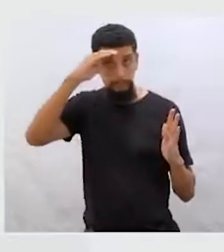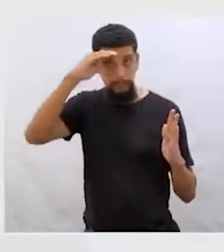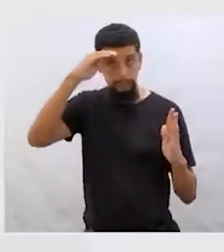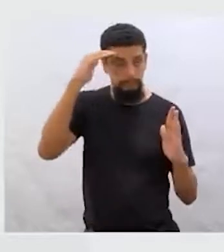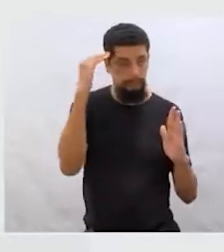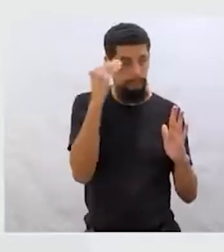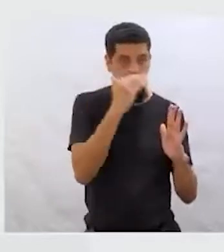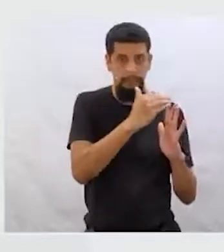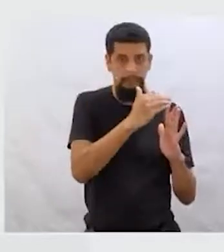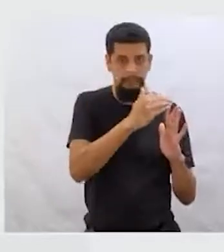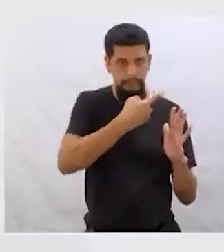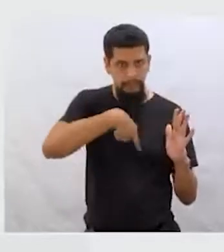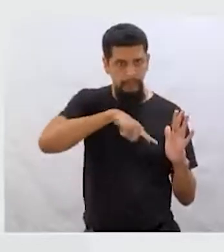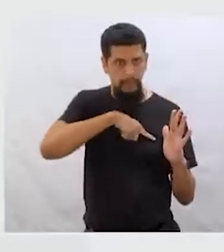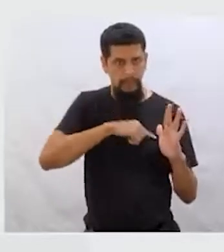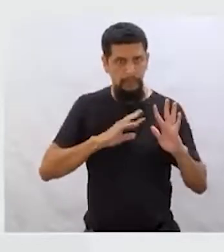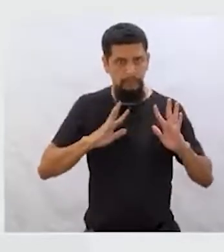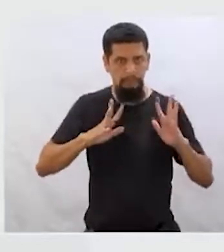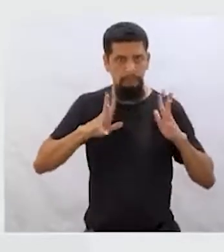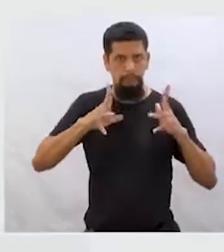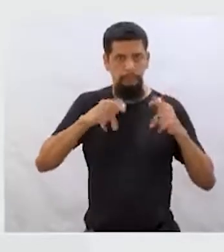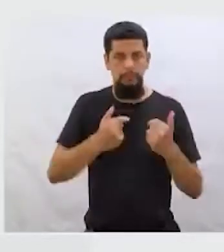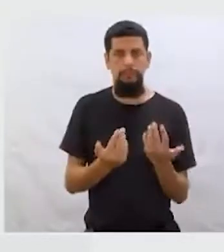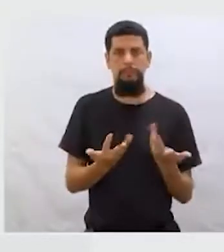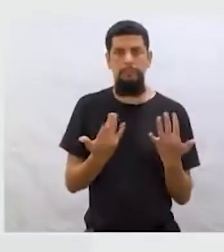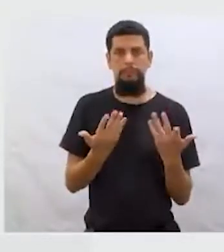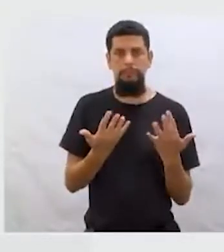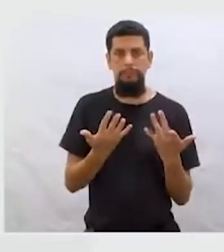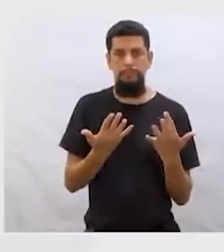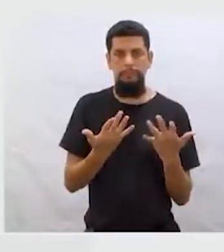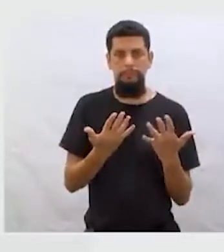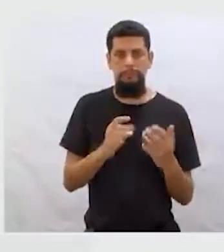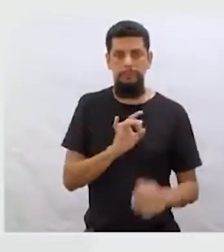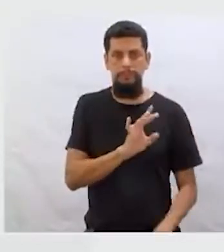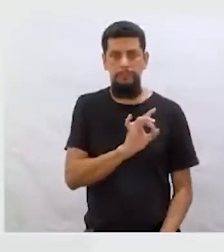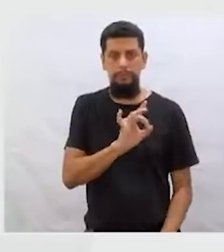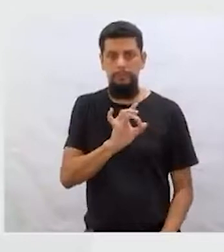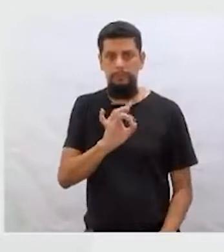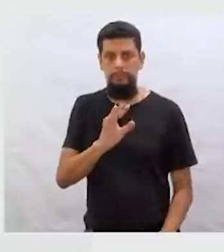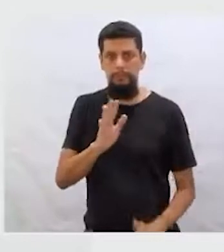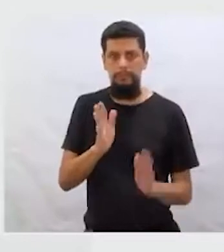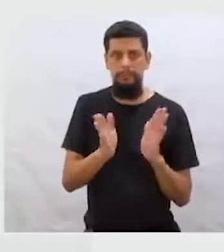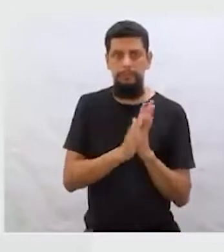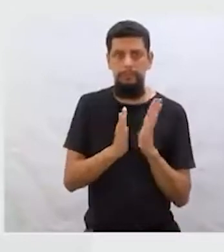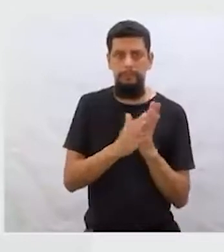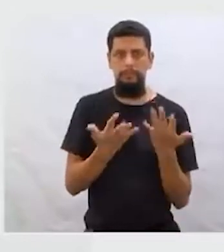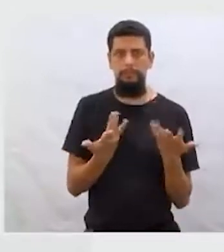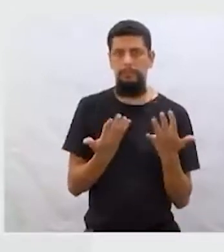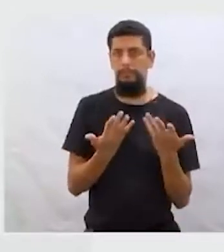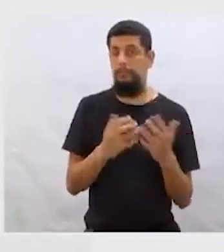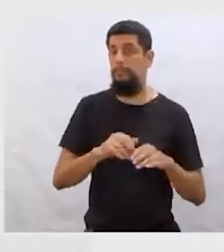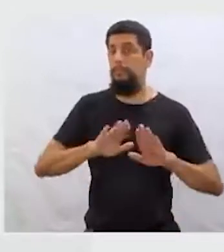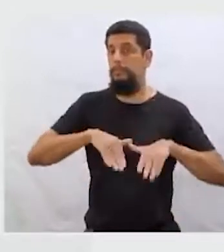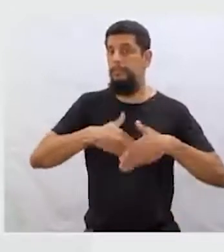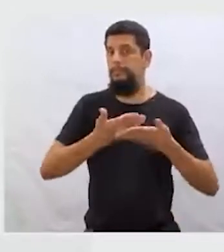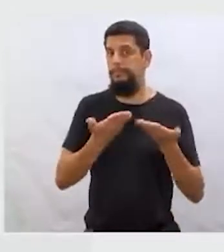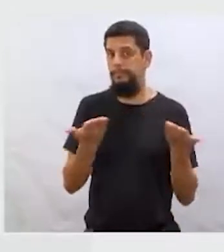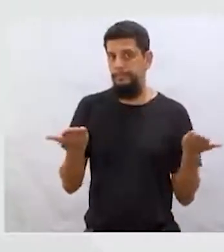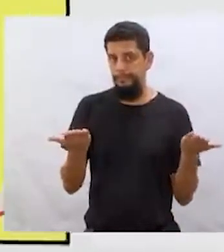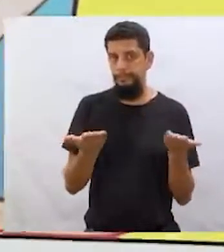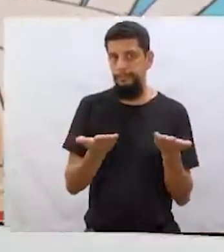atenção. Nós somos todos os dedos de cada uma das mãos.